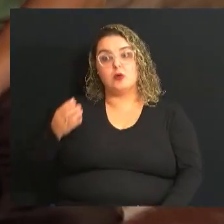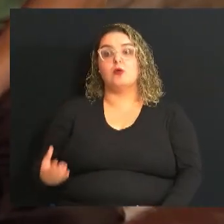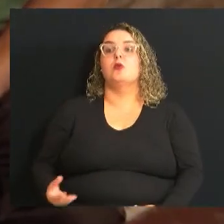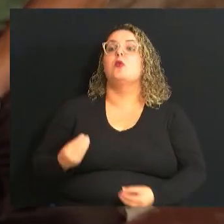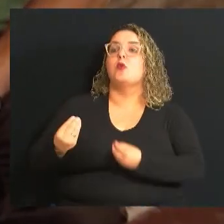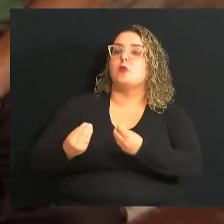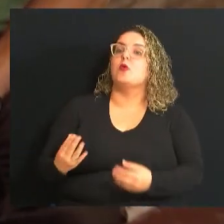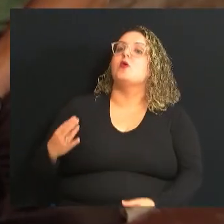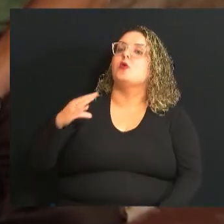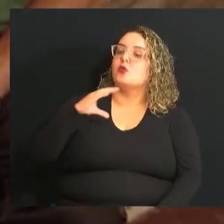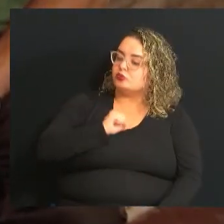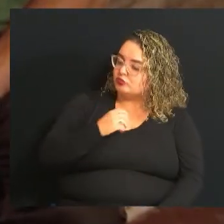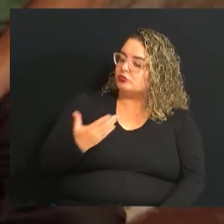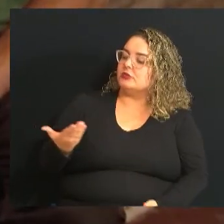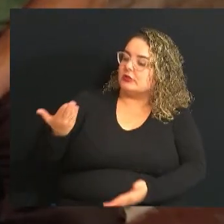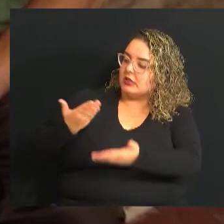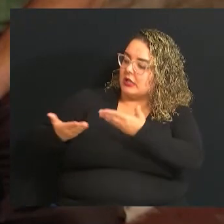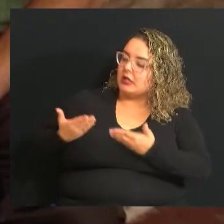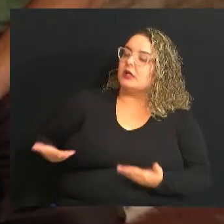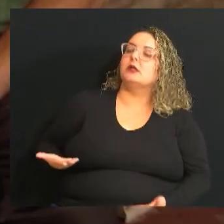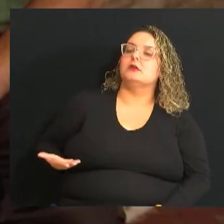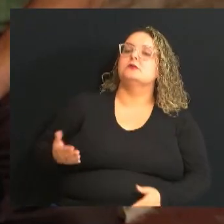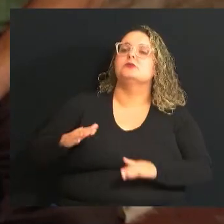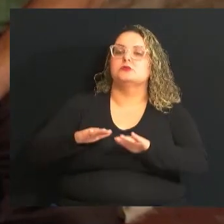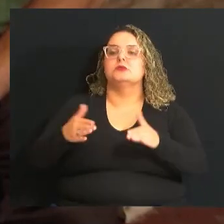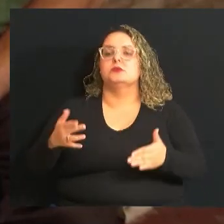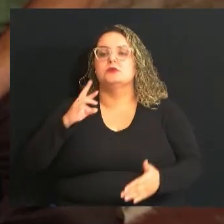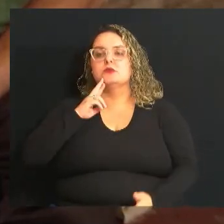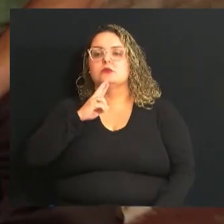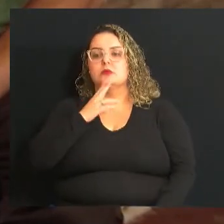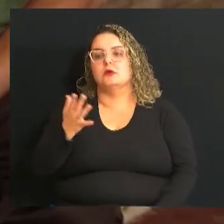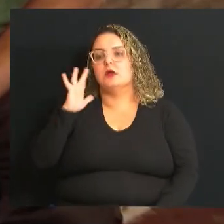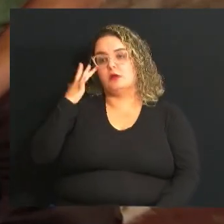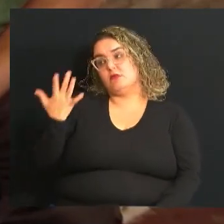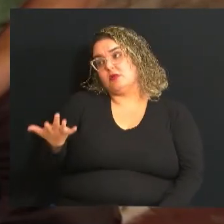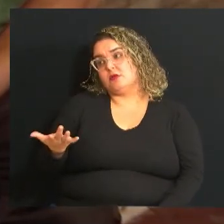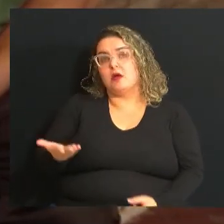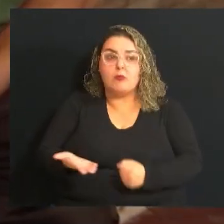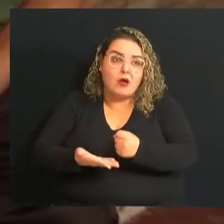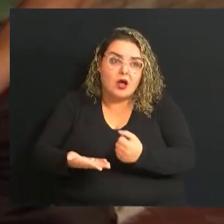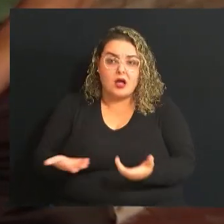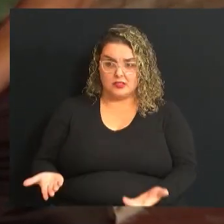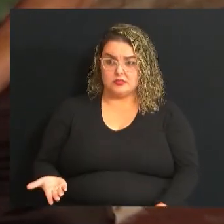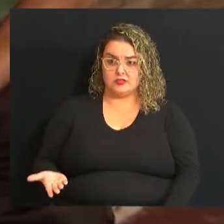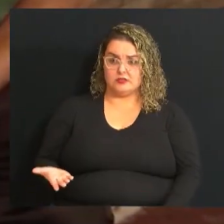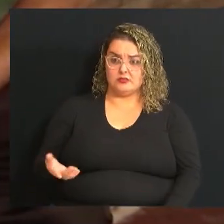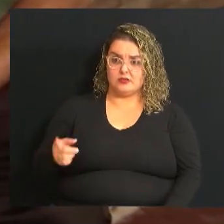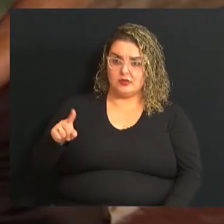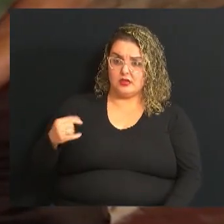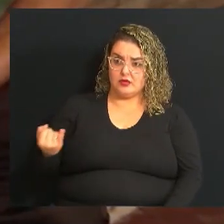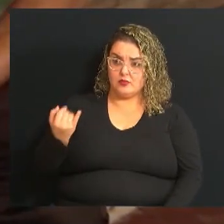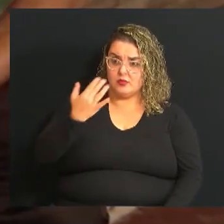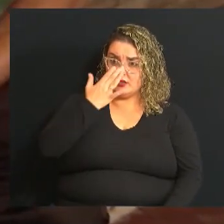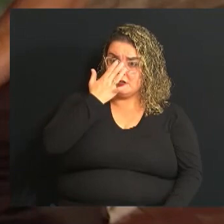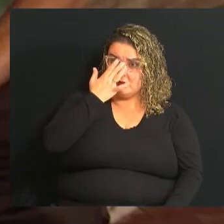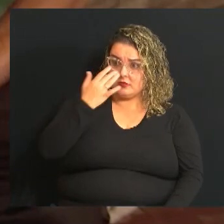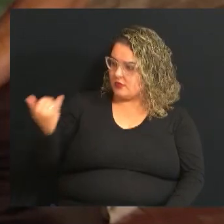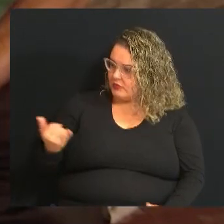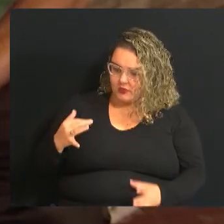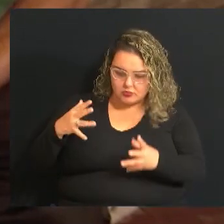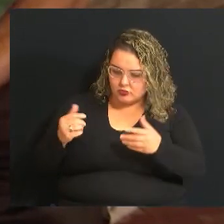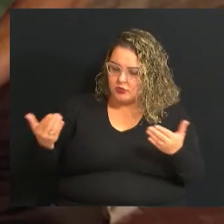consumidor, concordei em pagar essa diferença, o fornecedor é obrigado a cumprir com a sua oferta.